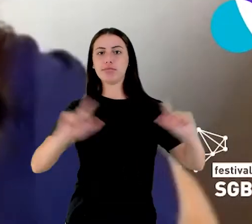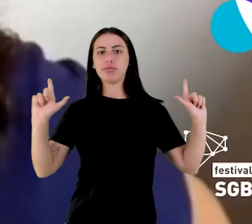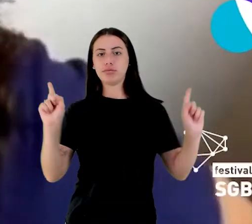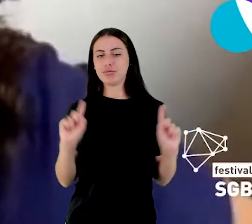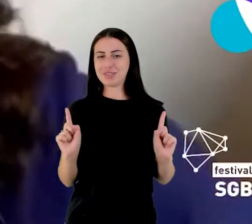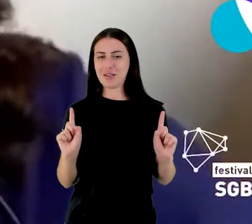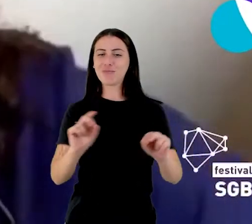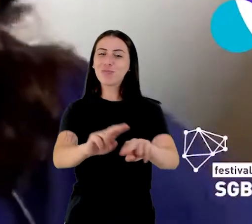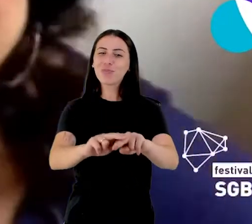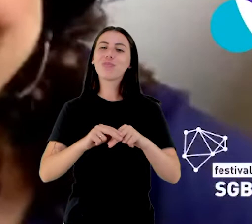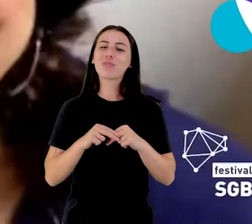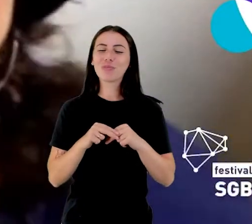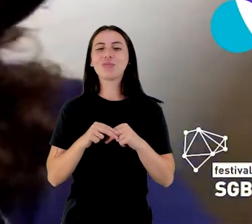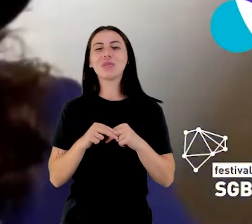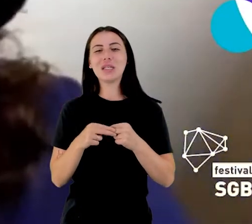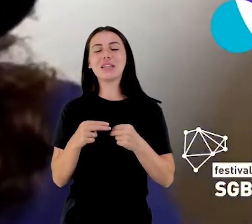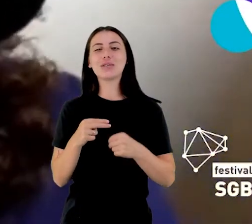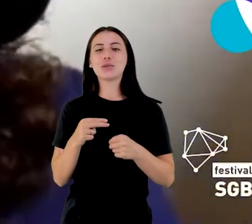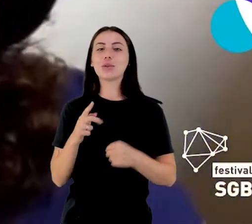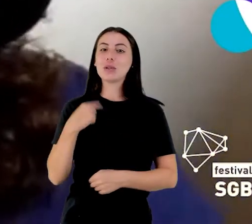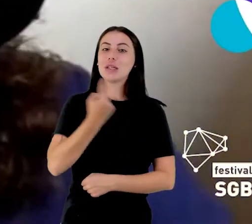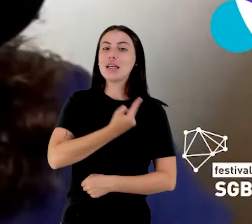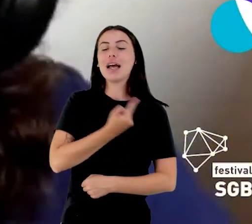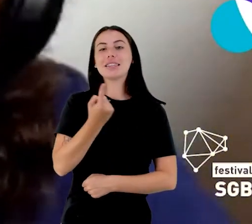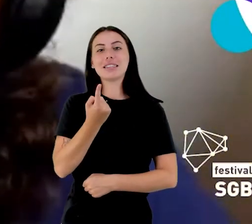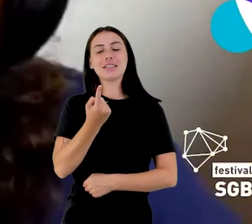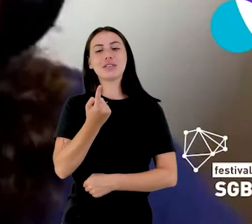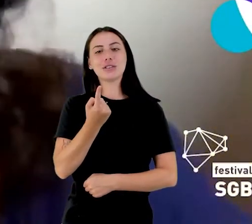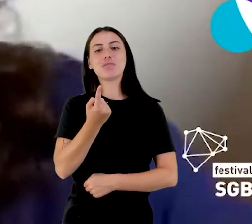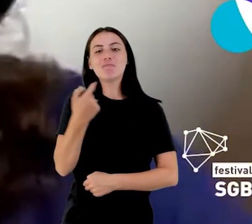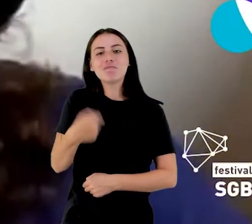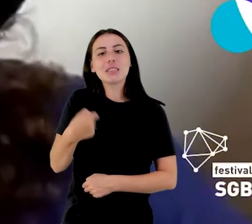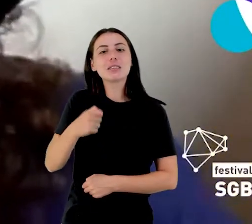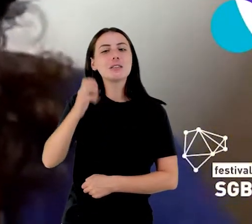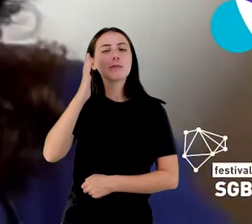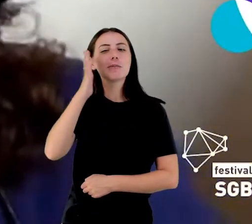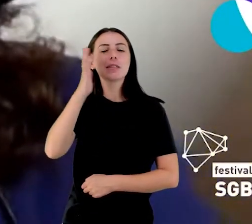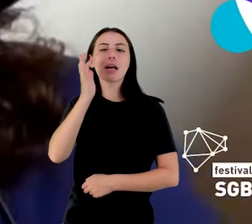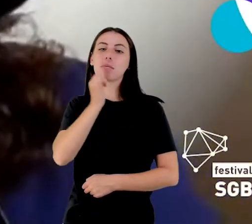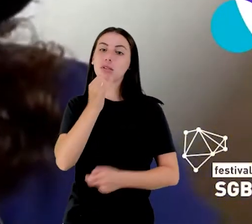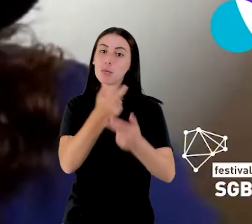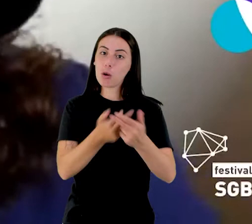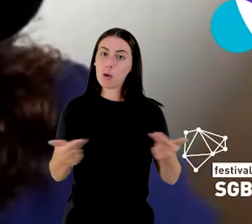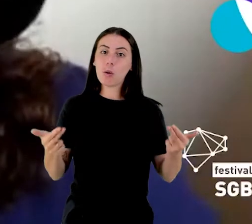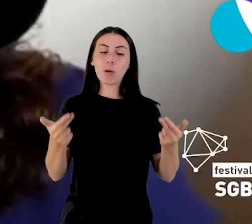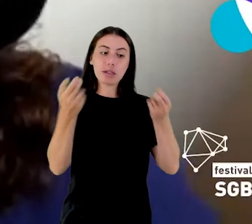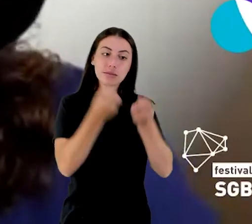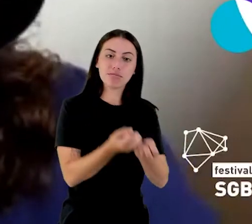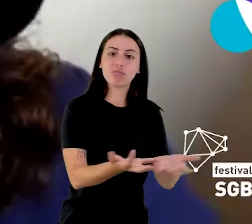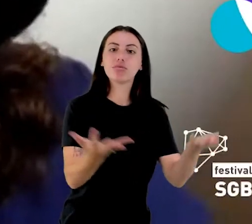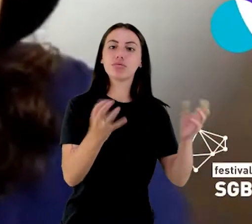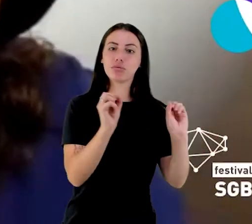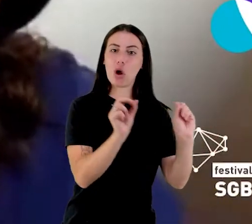de impacto, considerando todas essas janelas digitais possíveis e democráticas que é possível para você